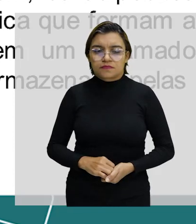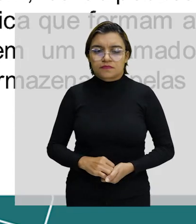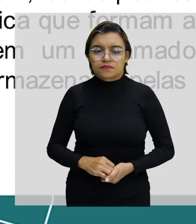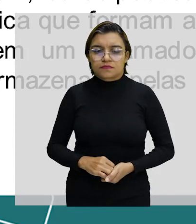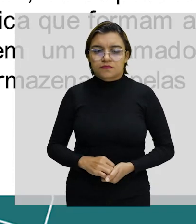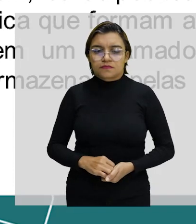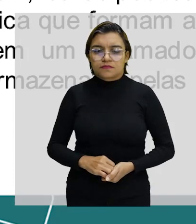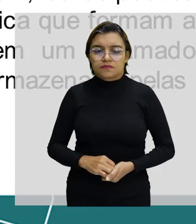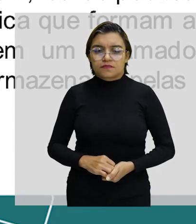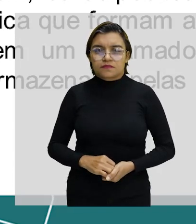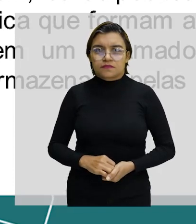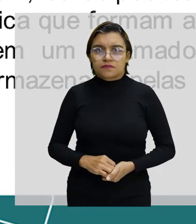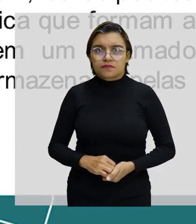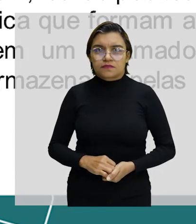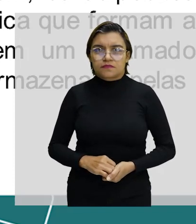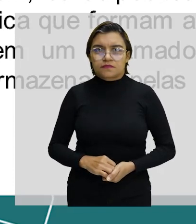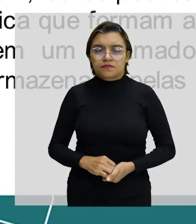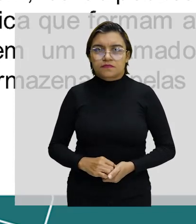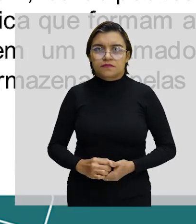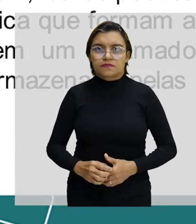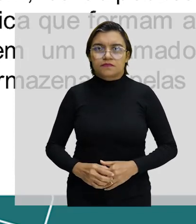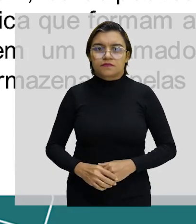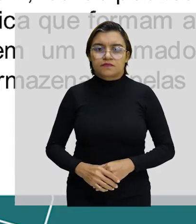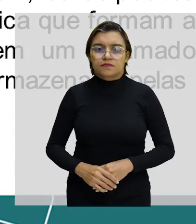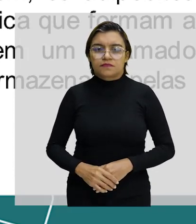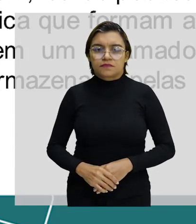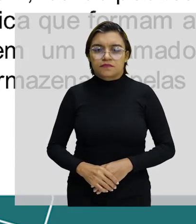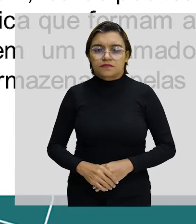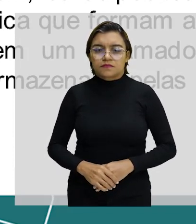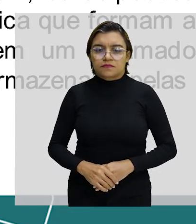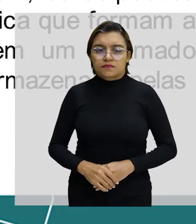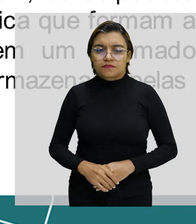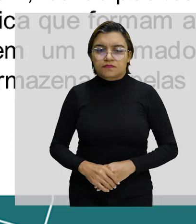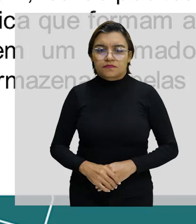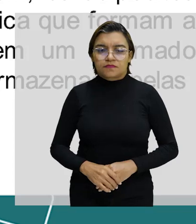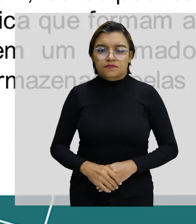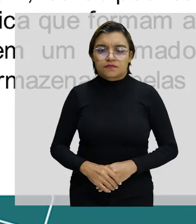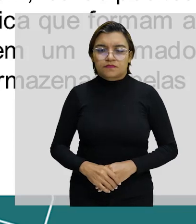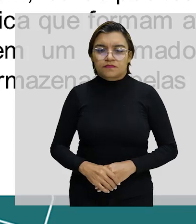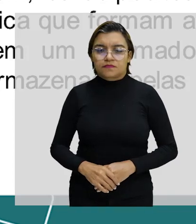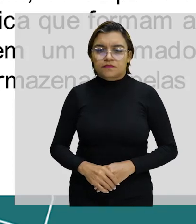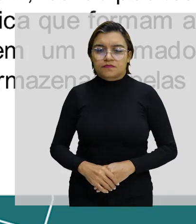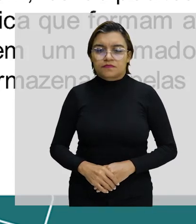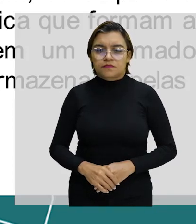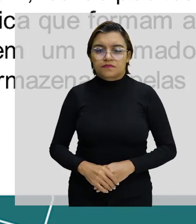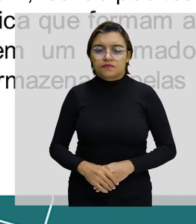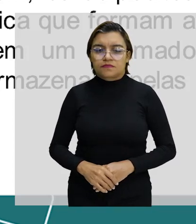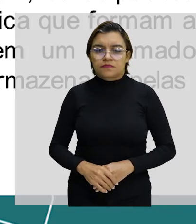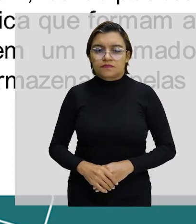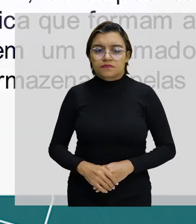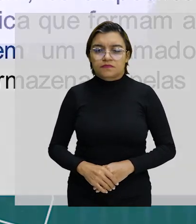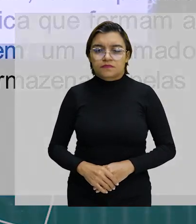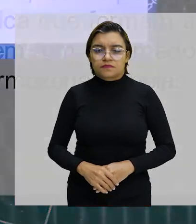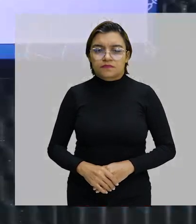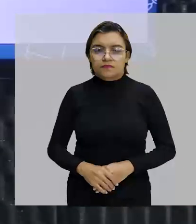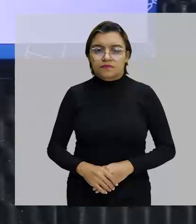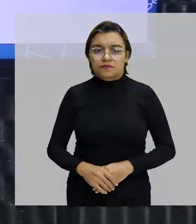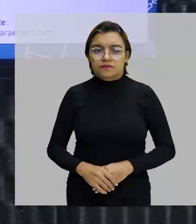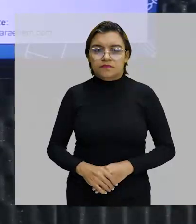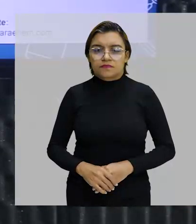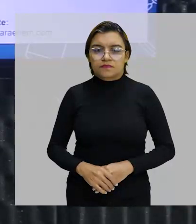chamado triglicerídeo, uma minúscula molécula de gordura que é armazenada pelas